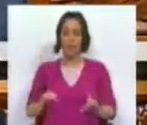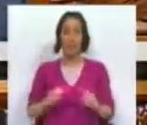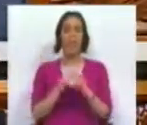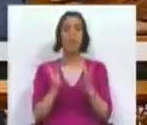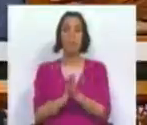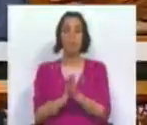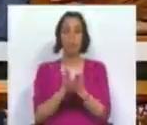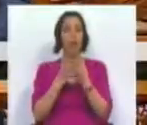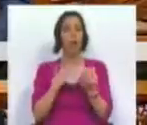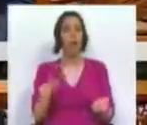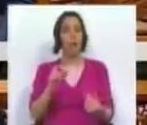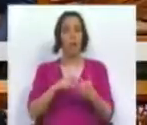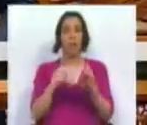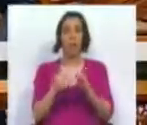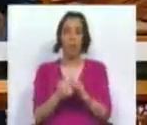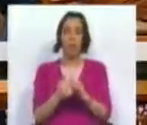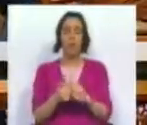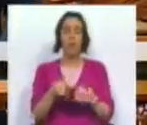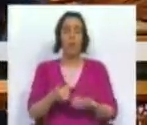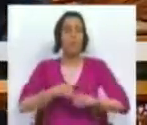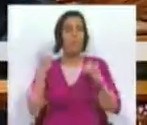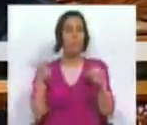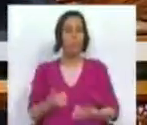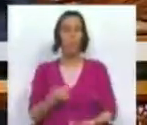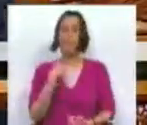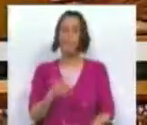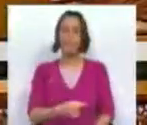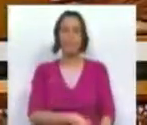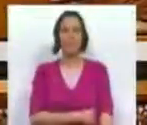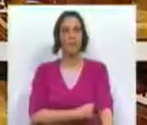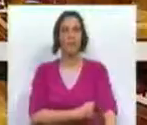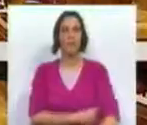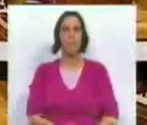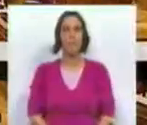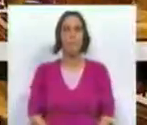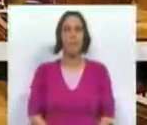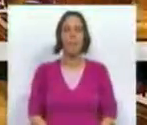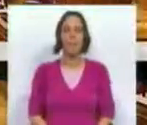evitado tudo isto e resolvido os problemas de forma bem mais eficaz. Por isso.